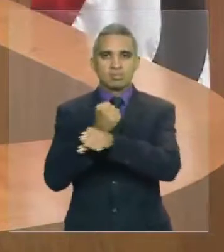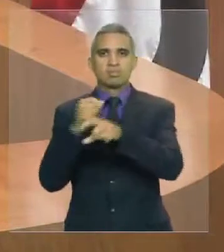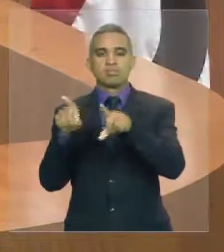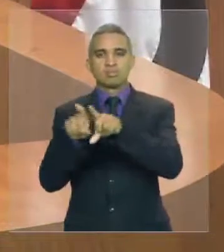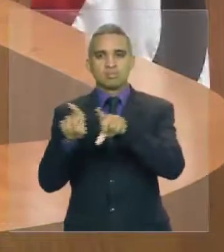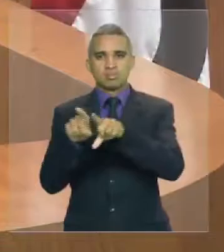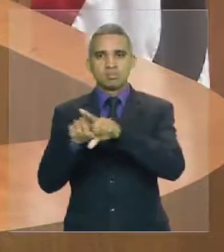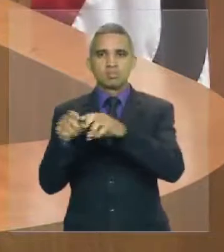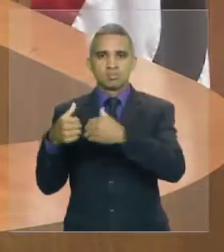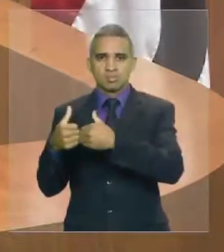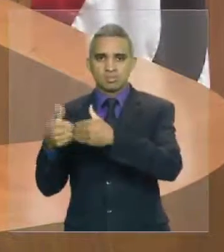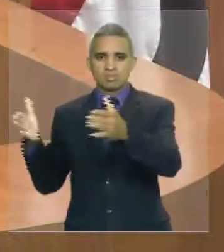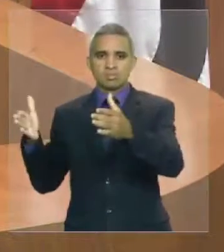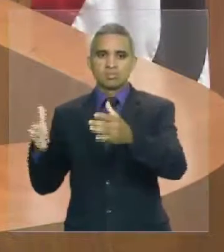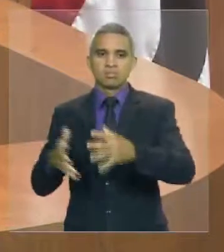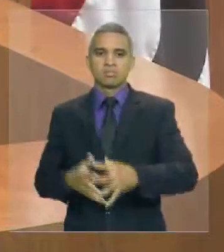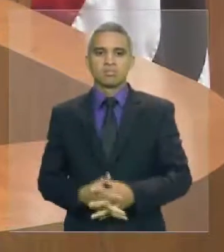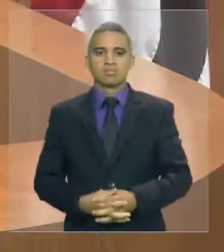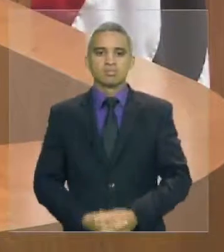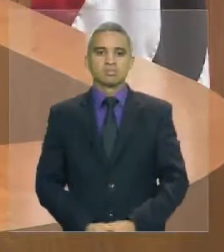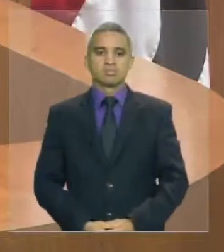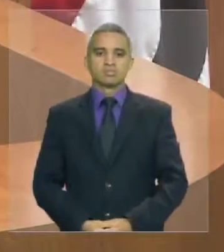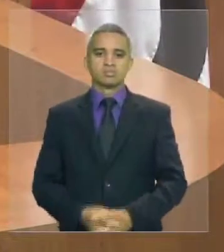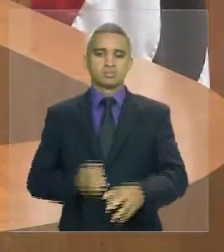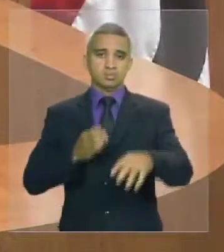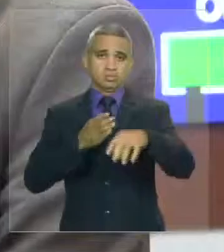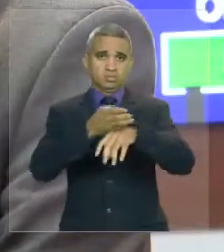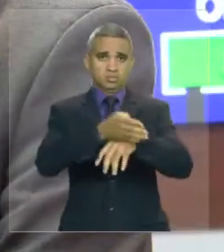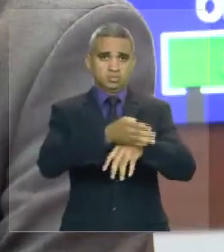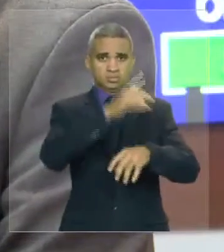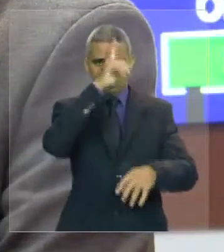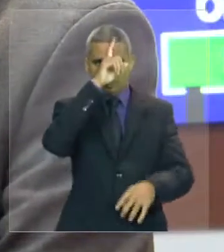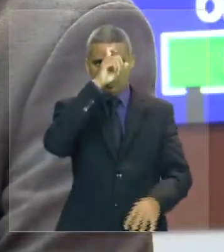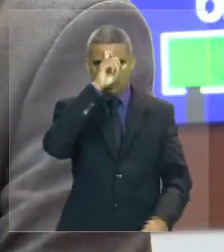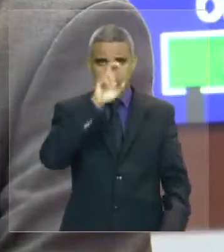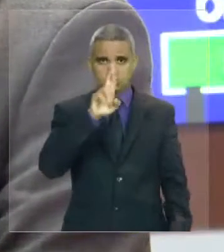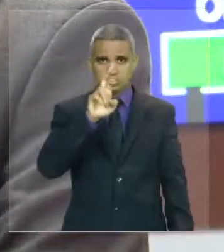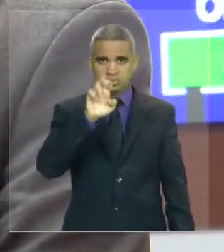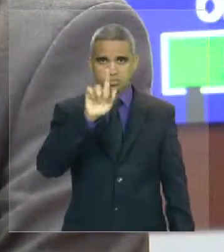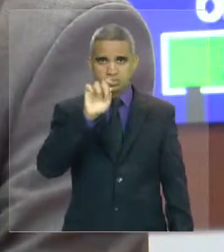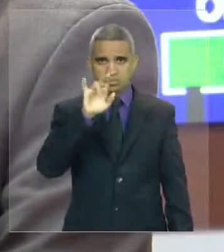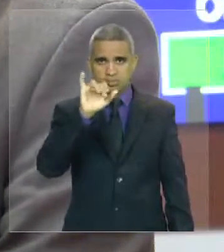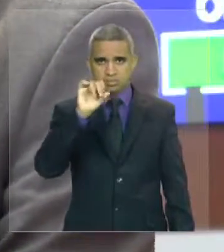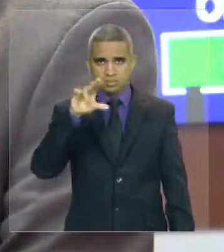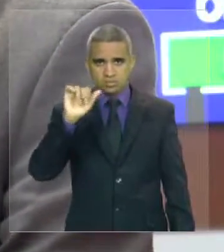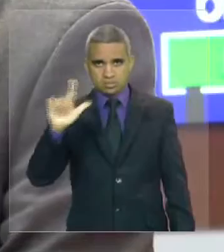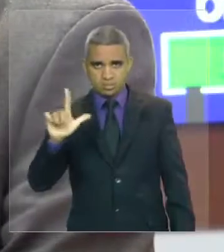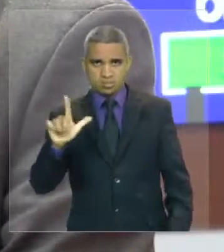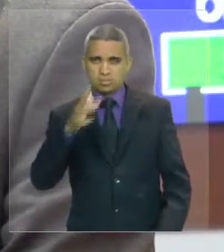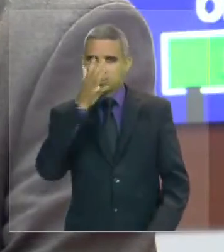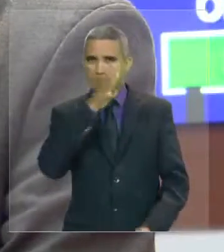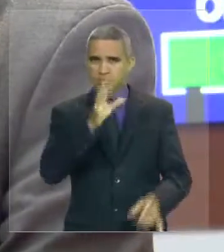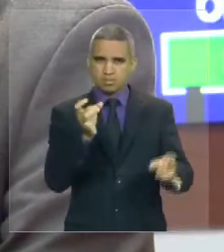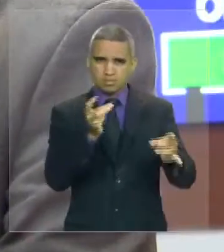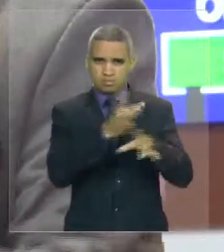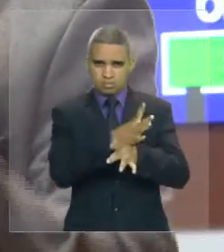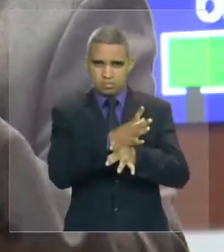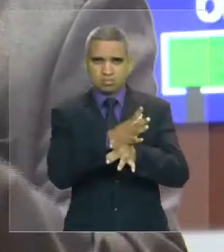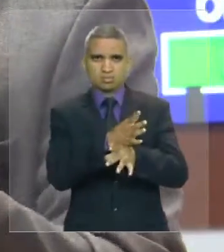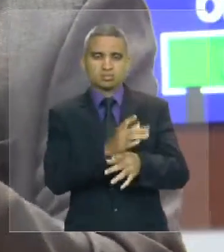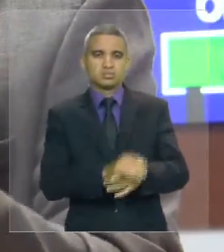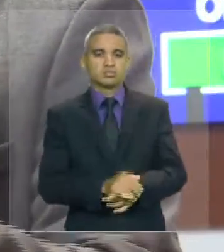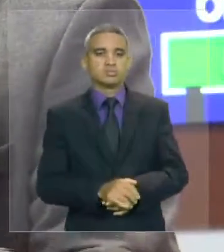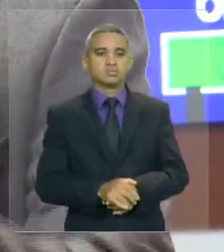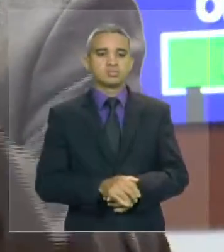Inaugurou o hospital, visitou o hospital regional, que está em fase de conclusão. Vai concluir